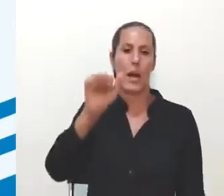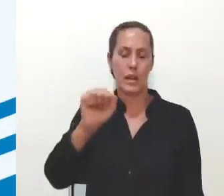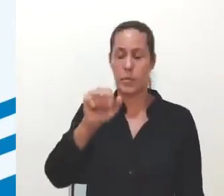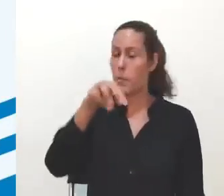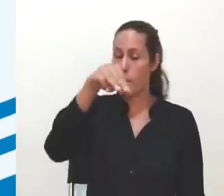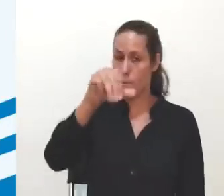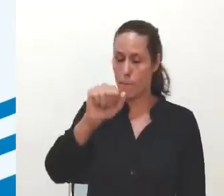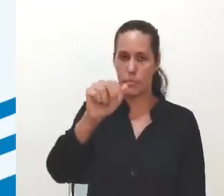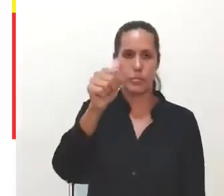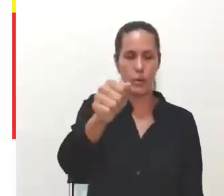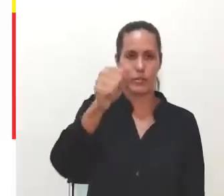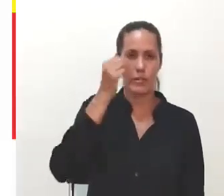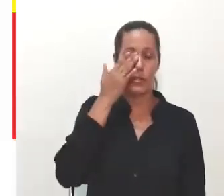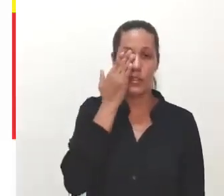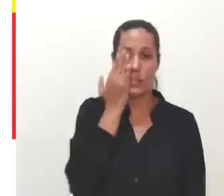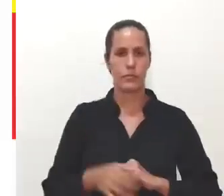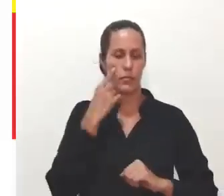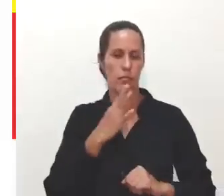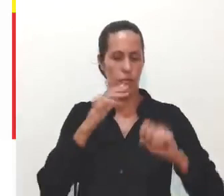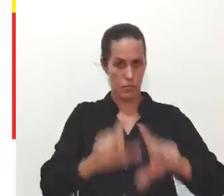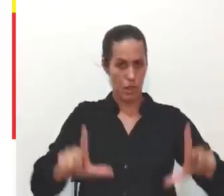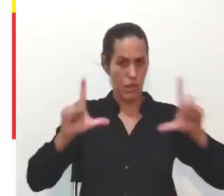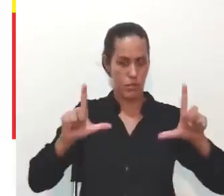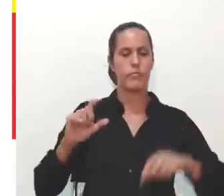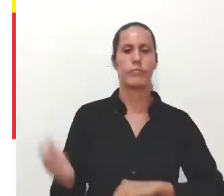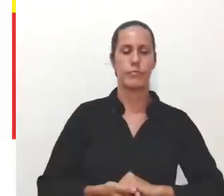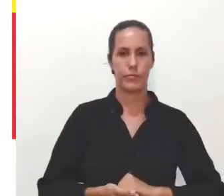delas? Se liga aí na questão que eu coloquei para vocês.